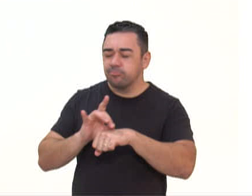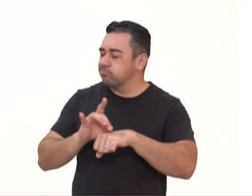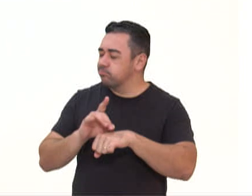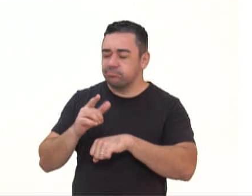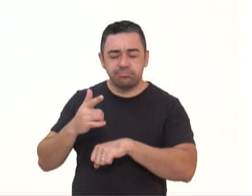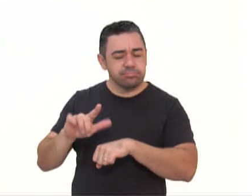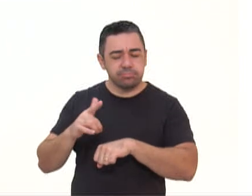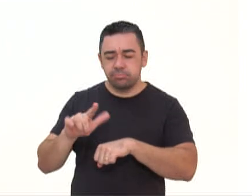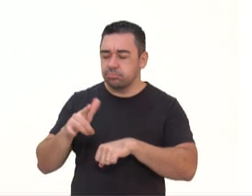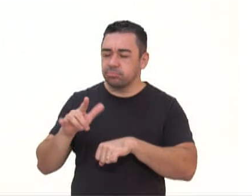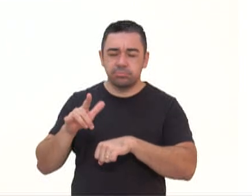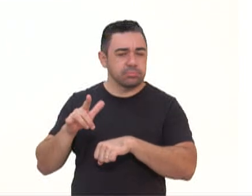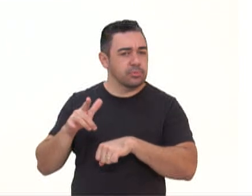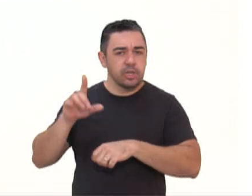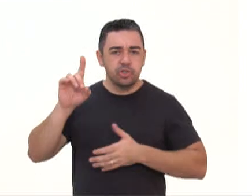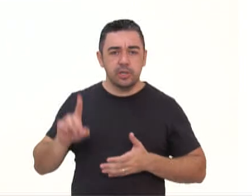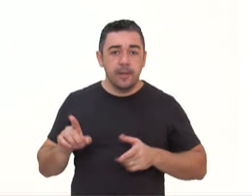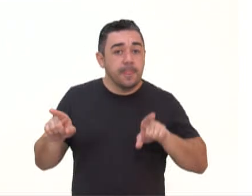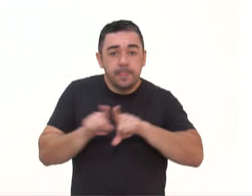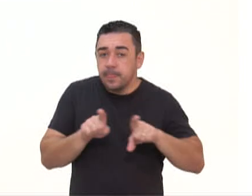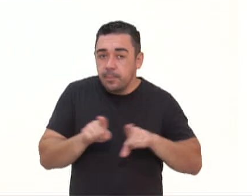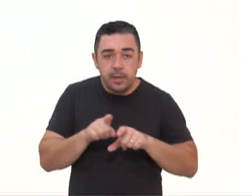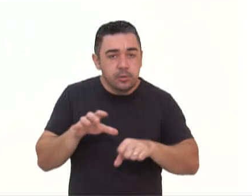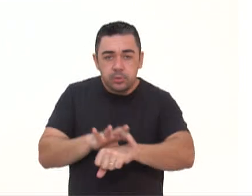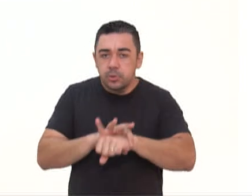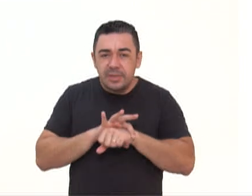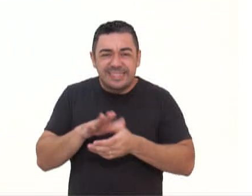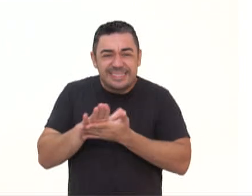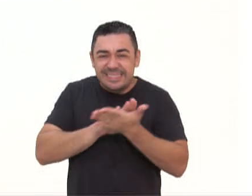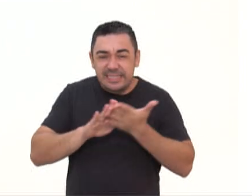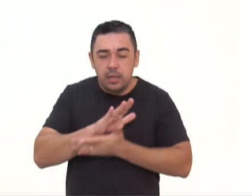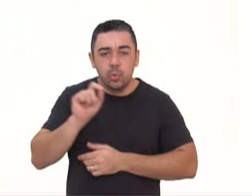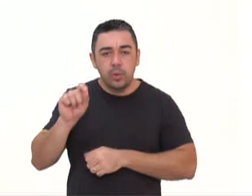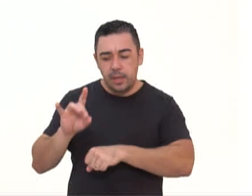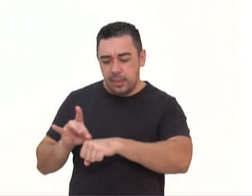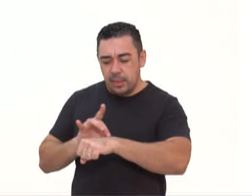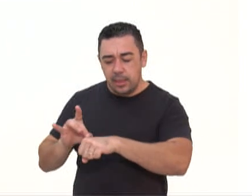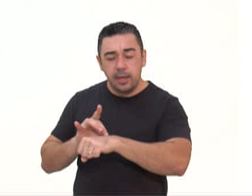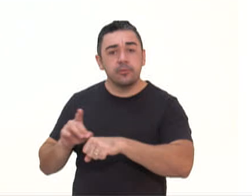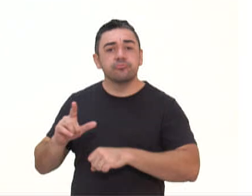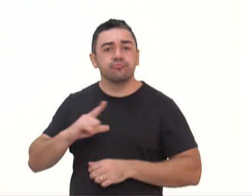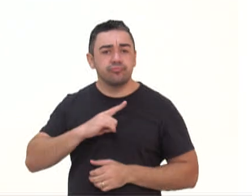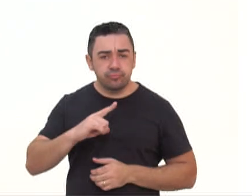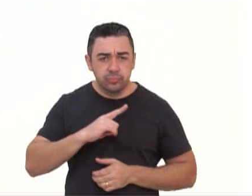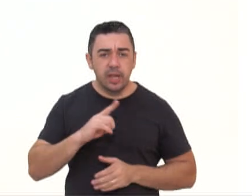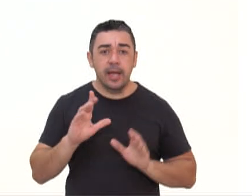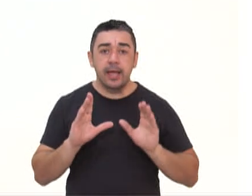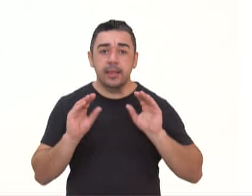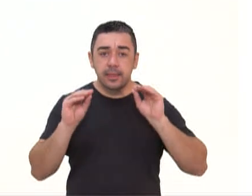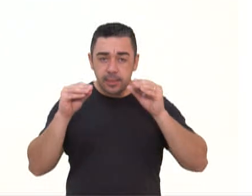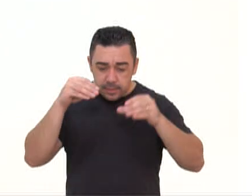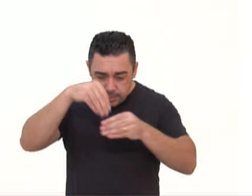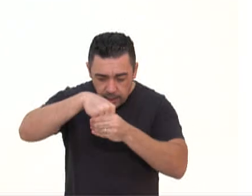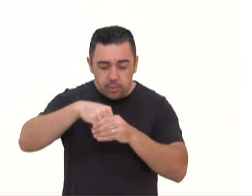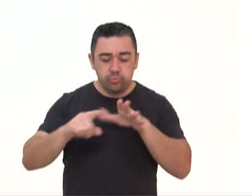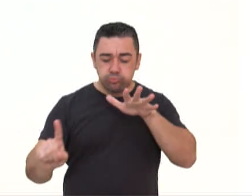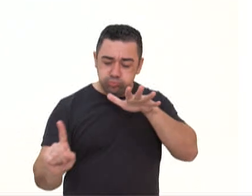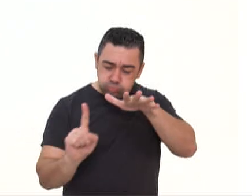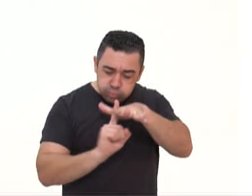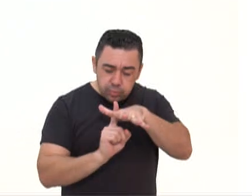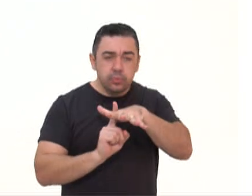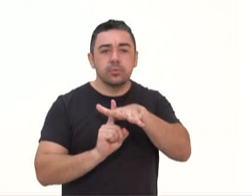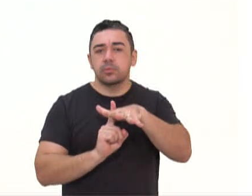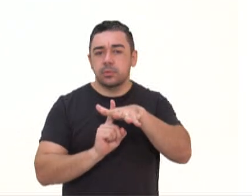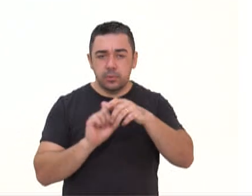era escrava. Ela também não garantiu que esse negro estaria inserido na sociedade.